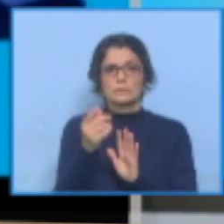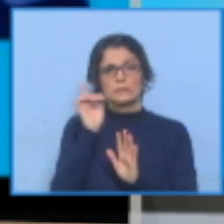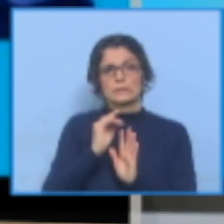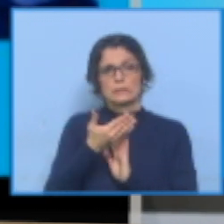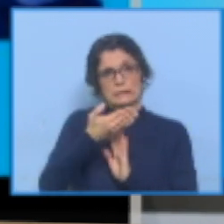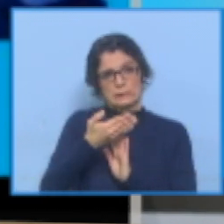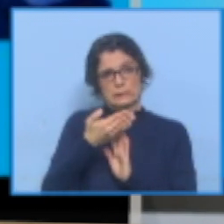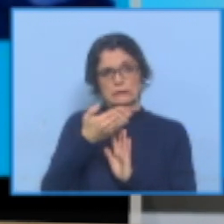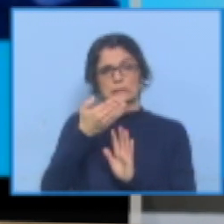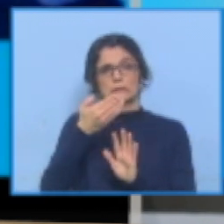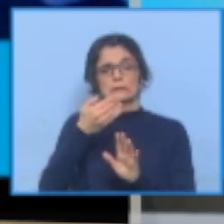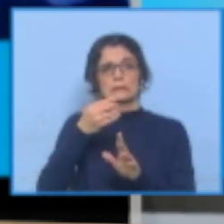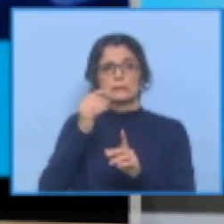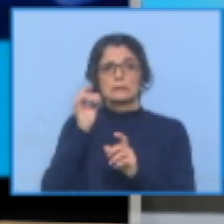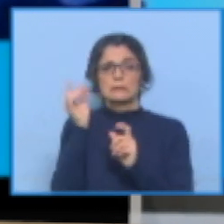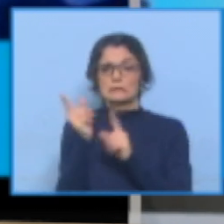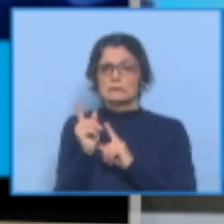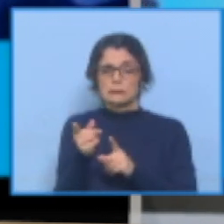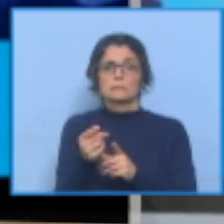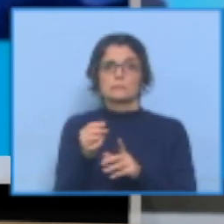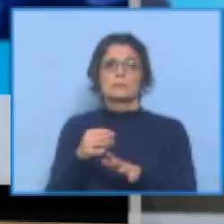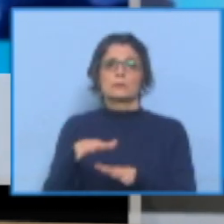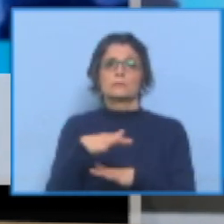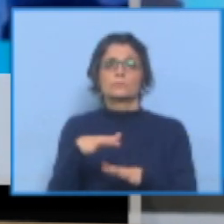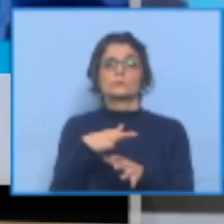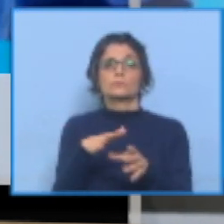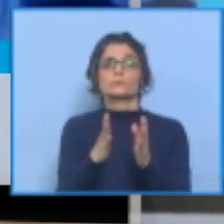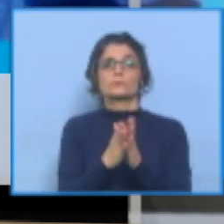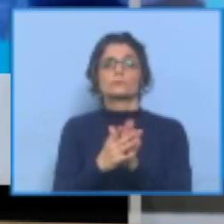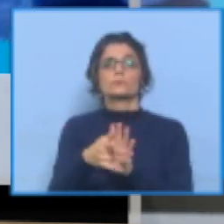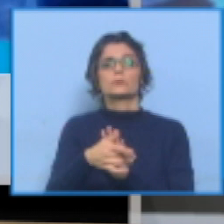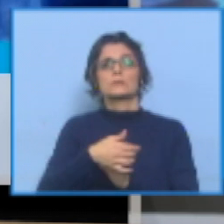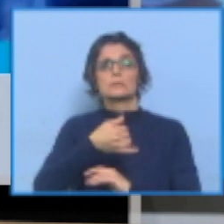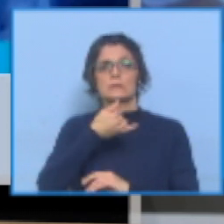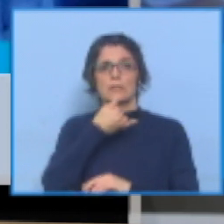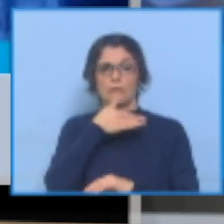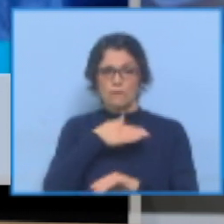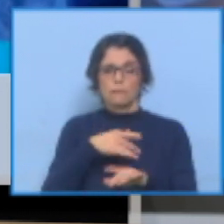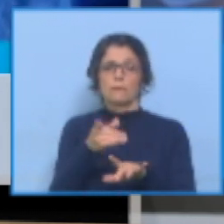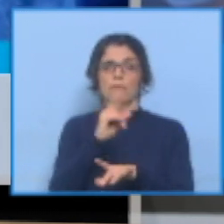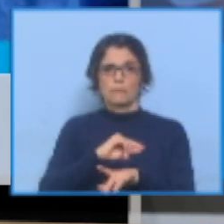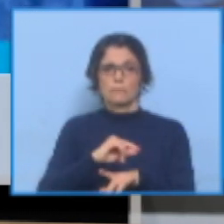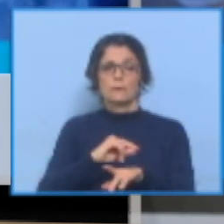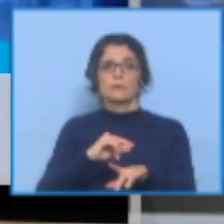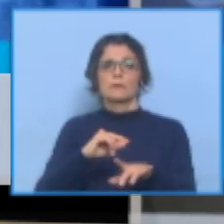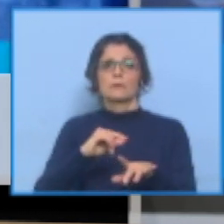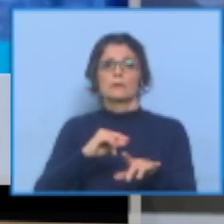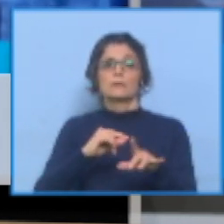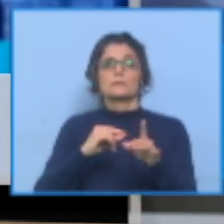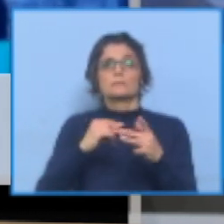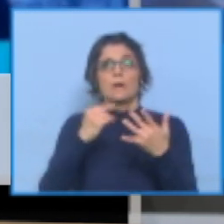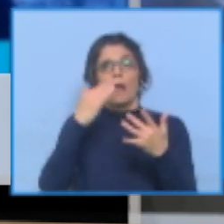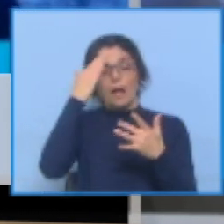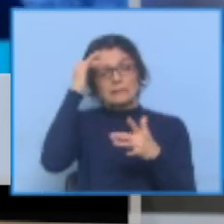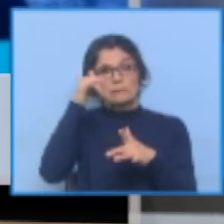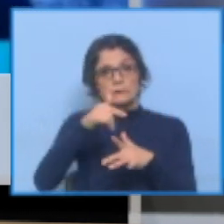de março em Évora e temos mais dioceses agora que estamos a planear e estamos a programar também para levar de facto este tema, porque é um tema